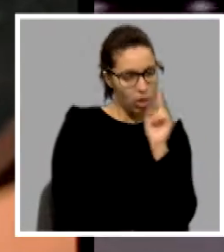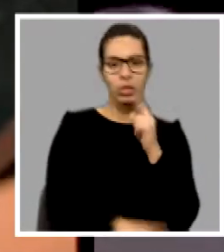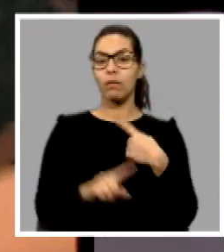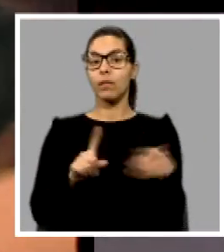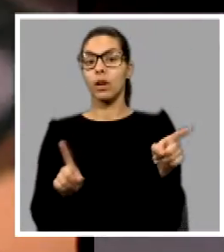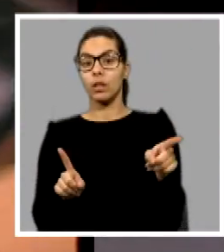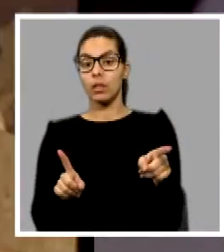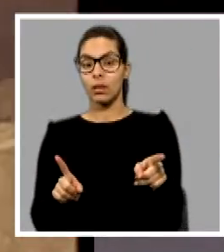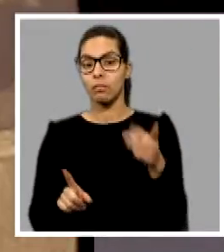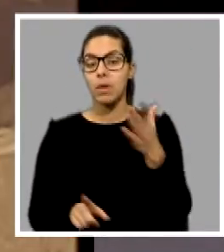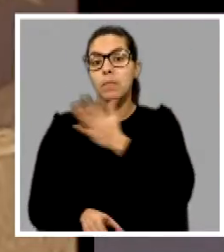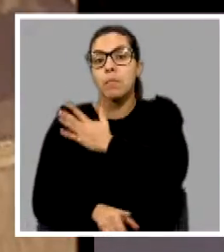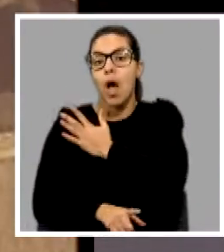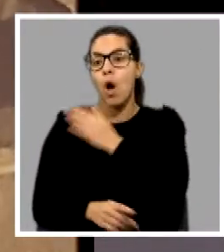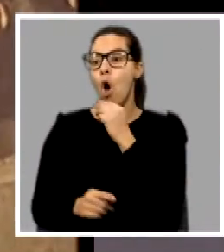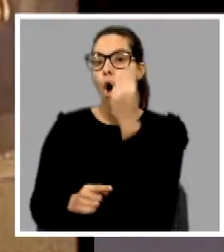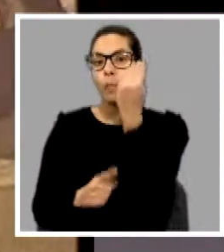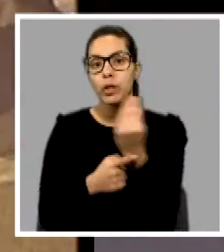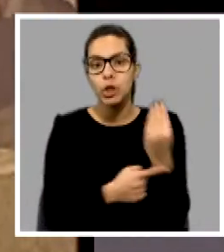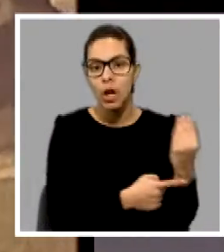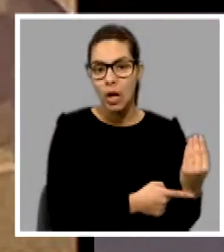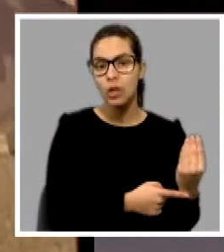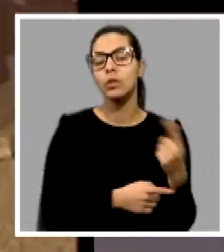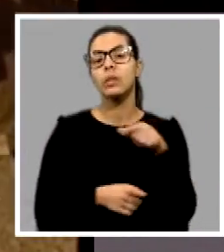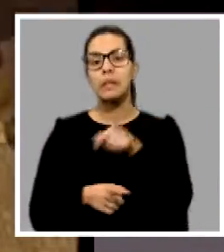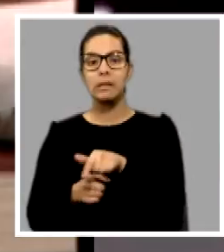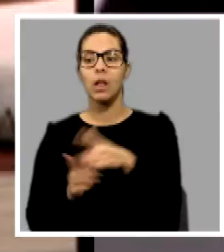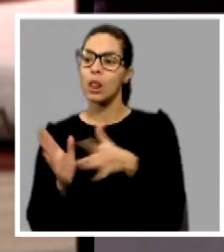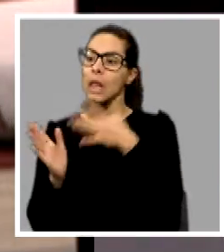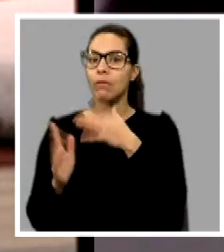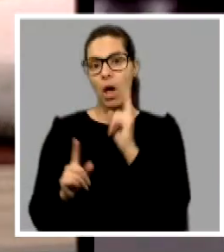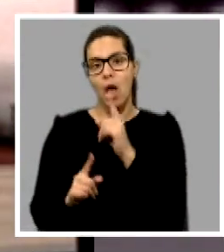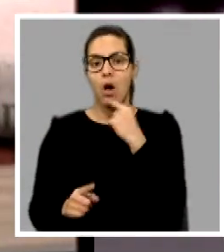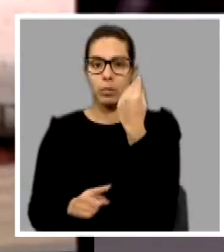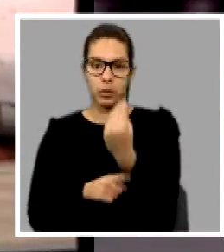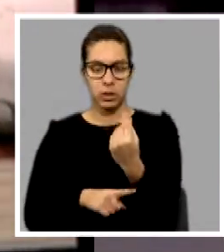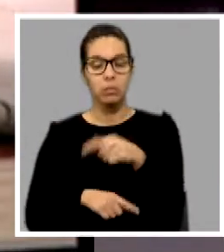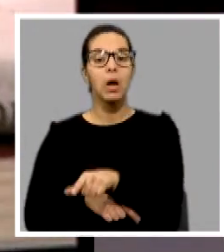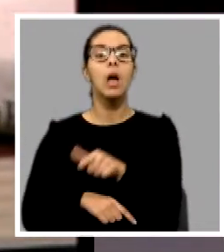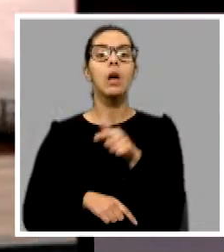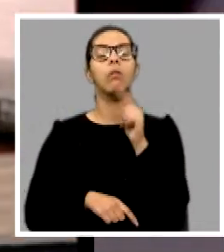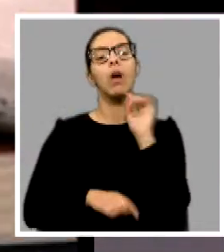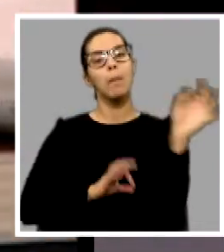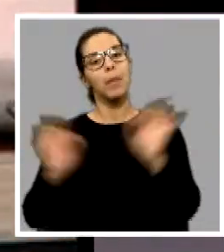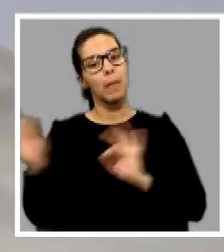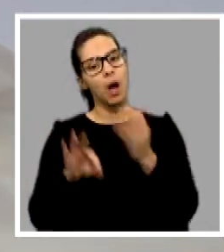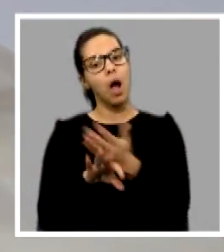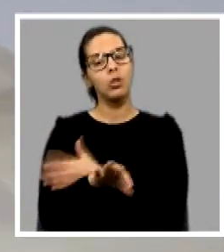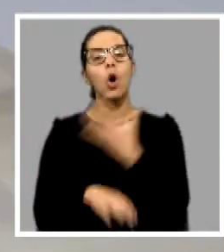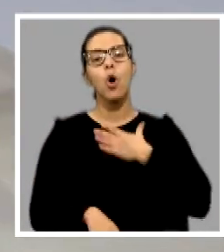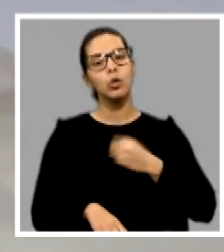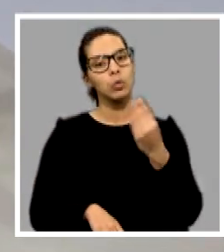diferente. A pessoa tem o objeto. Há quem tenha culto pelos objetos, o livro em si também. Mas pronto, mas eles liam e preparavam-se muito